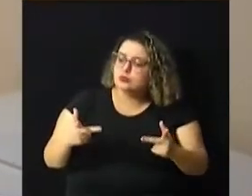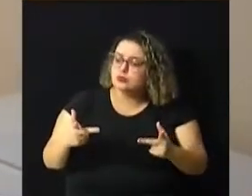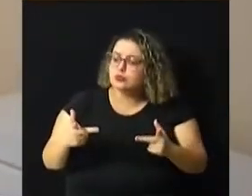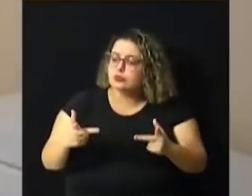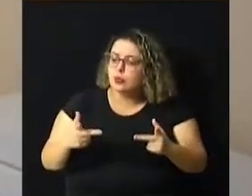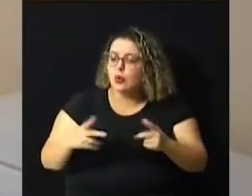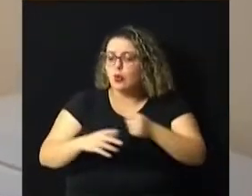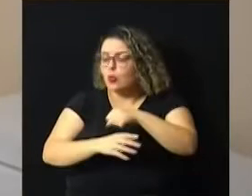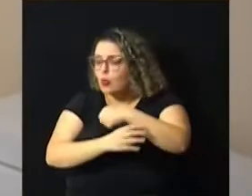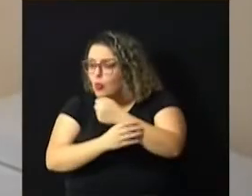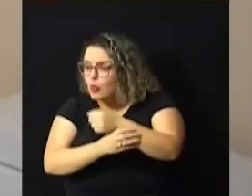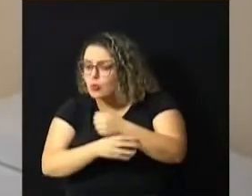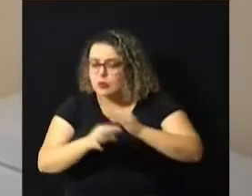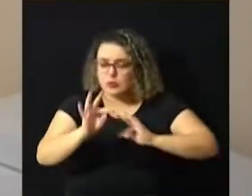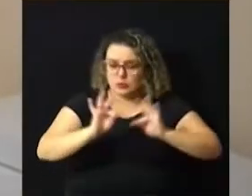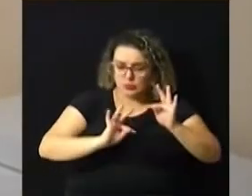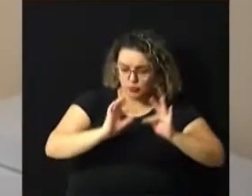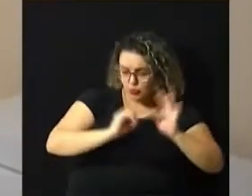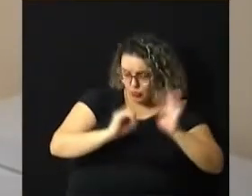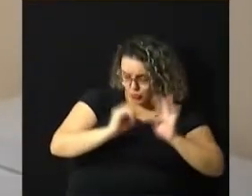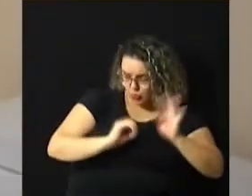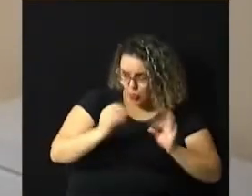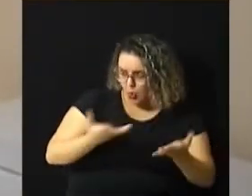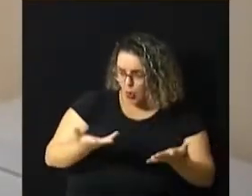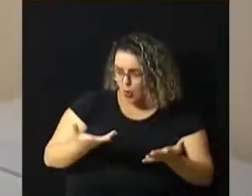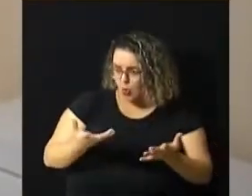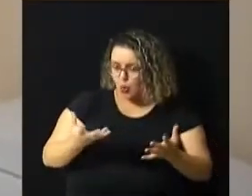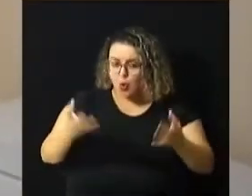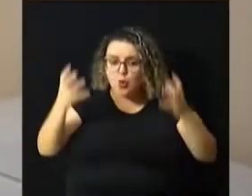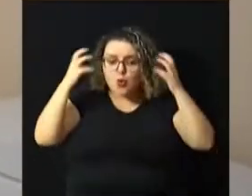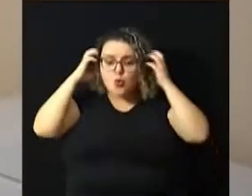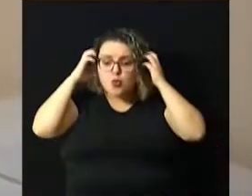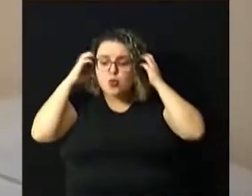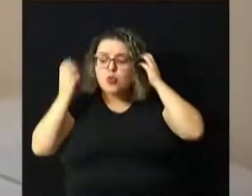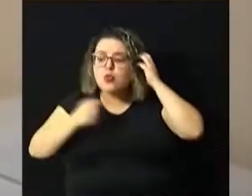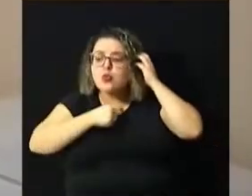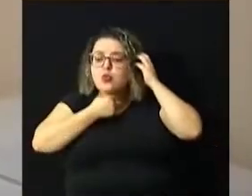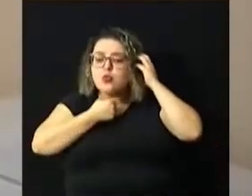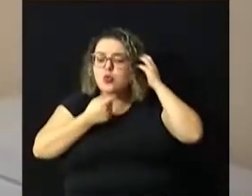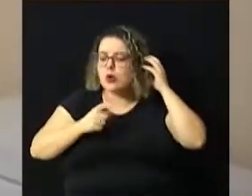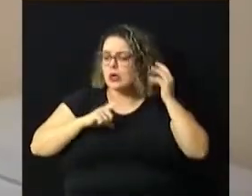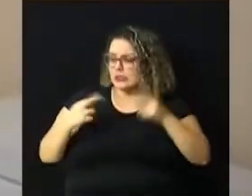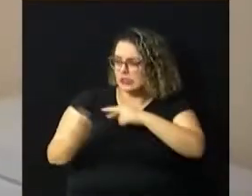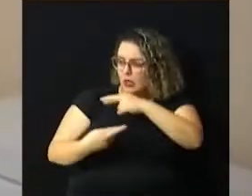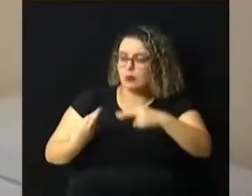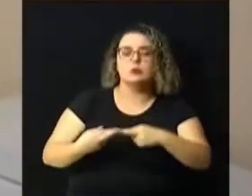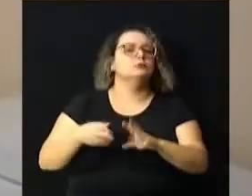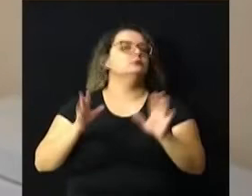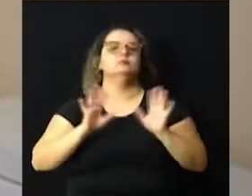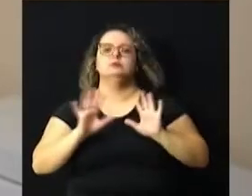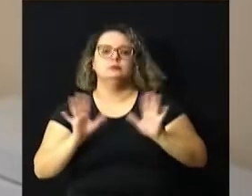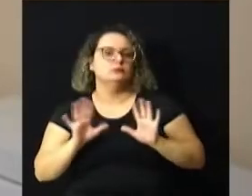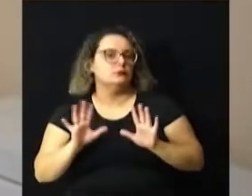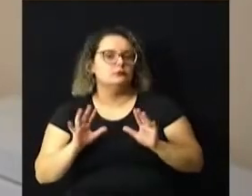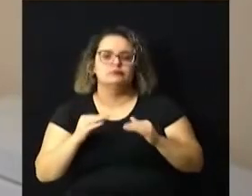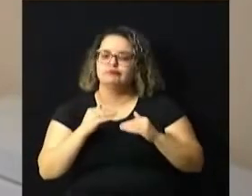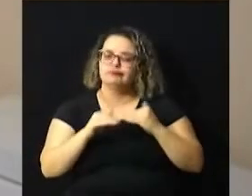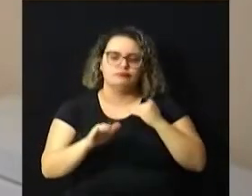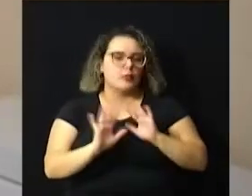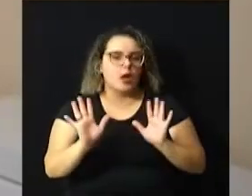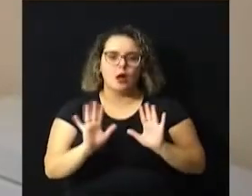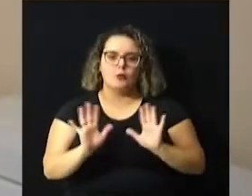entre o fisioterapeuta e o TO, e no caso do fonoaudiólogo, por exemplo, tem alguma relação ou nada a ver? Não, aí não tem nada a